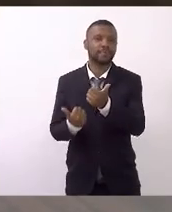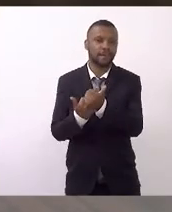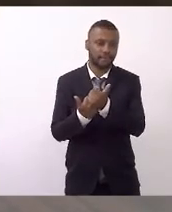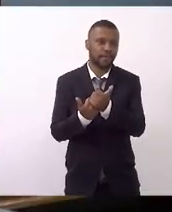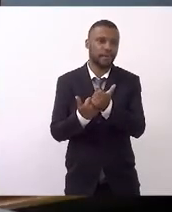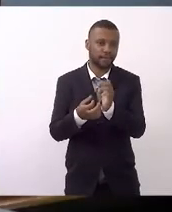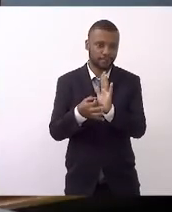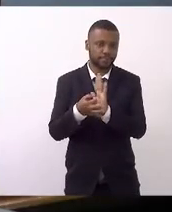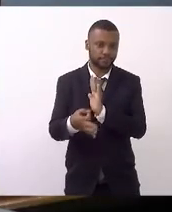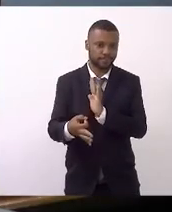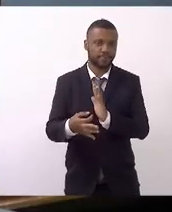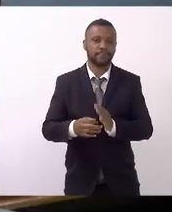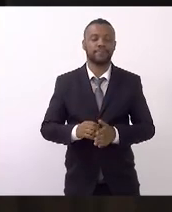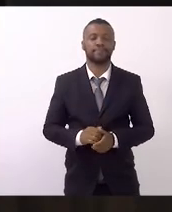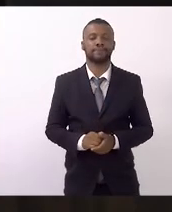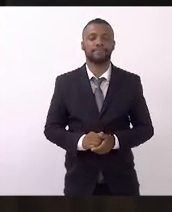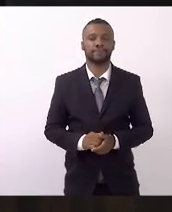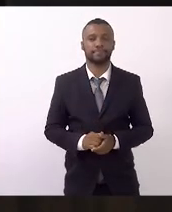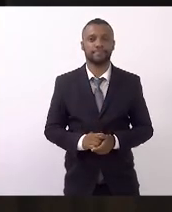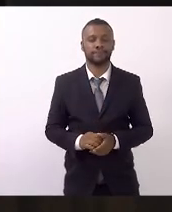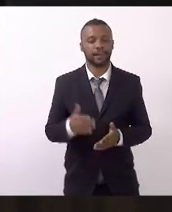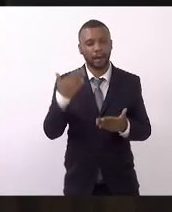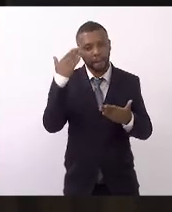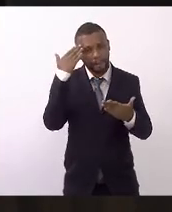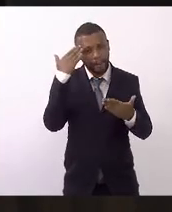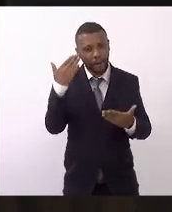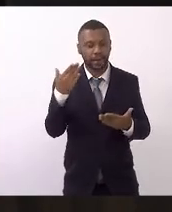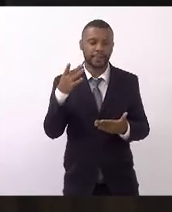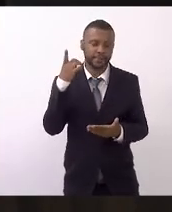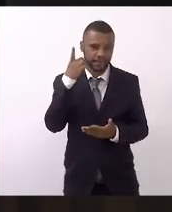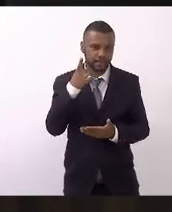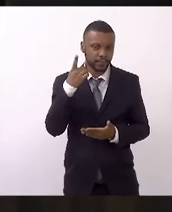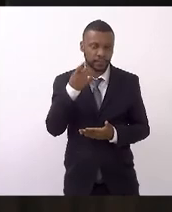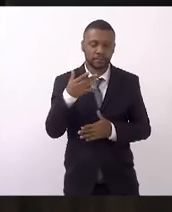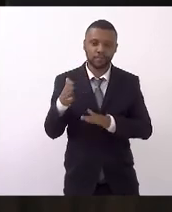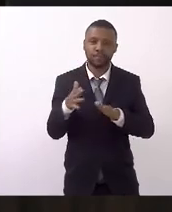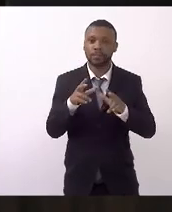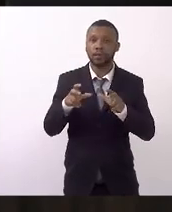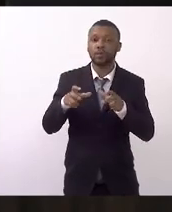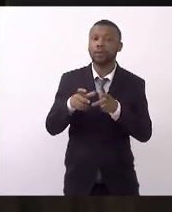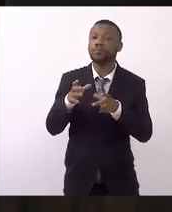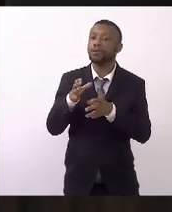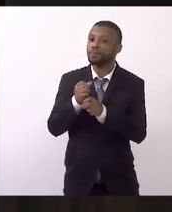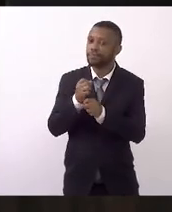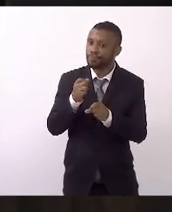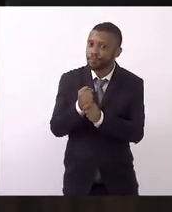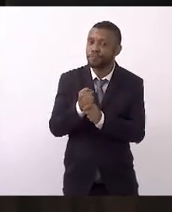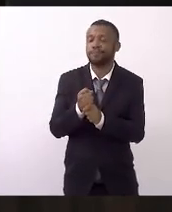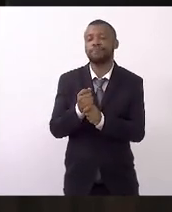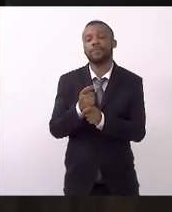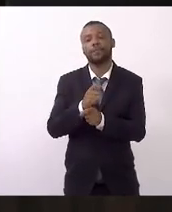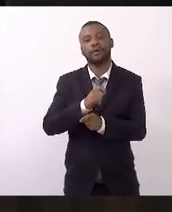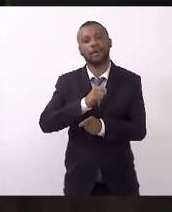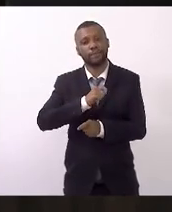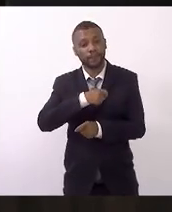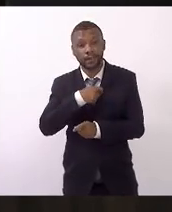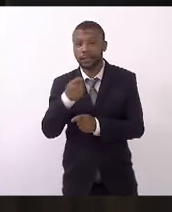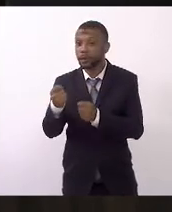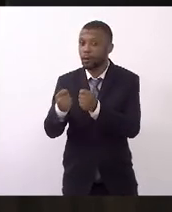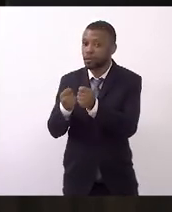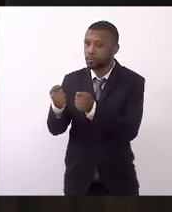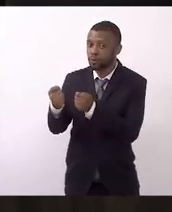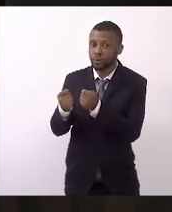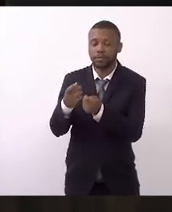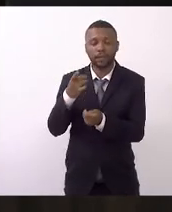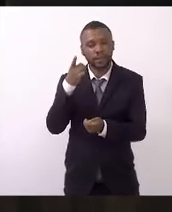presidente. Obrigada, deputado. Pela Comissão de Orçamentos, Finanças, Fiscalização Financeira e Controle, deputado